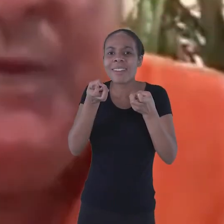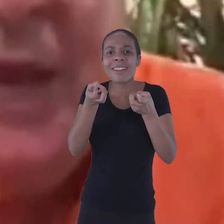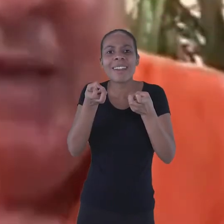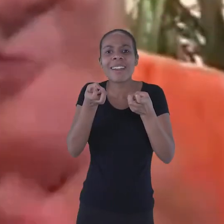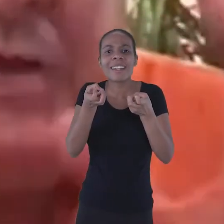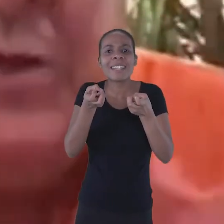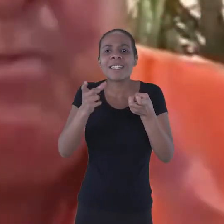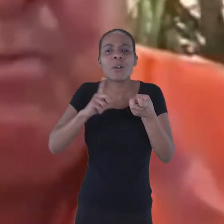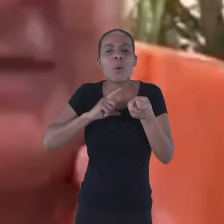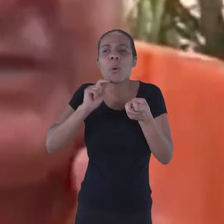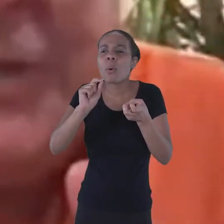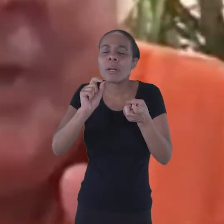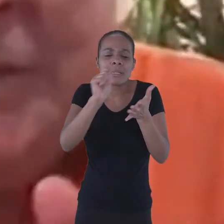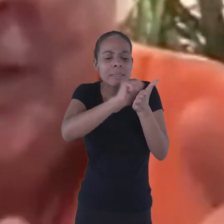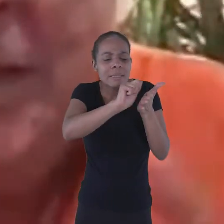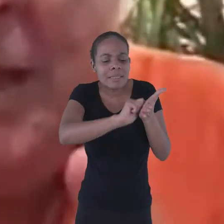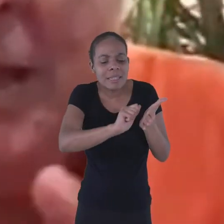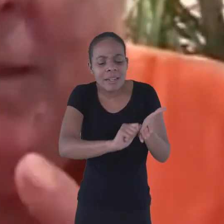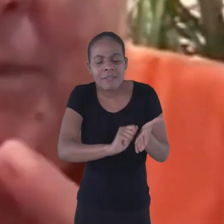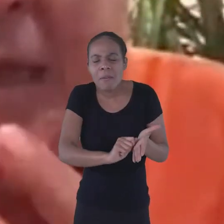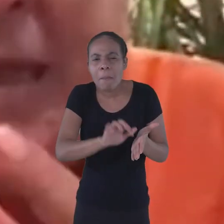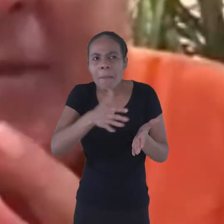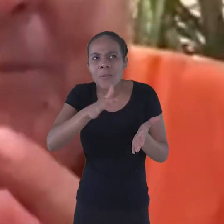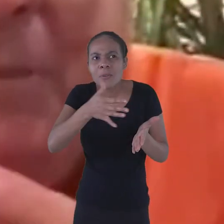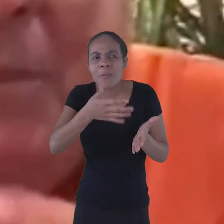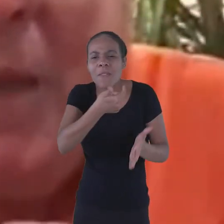escreveu, sei lá, 20 páginas,